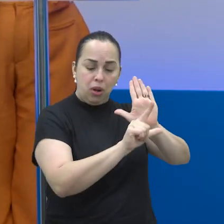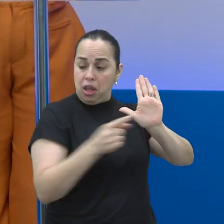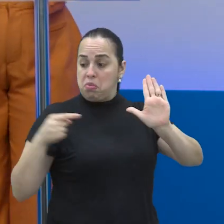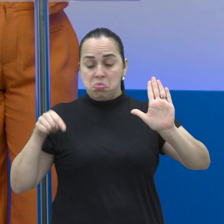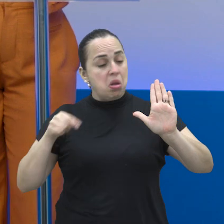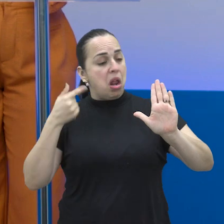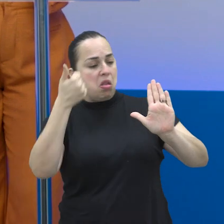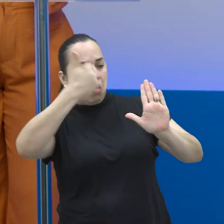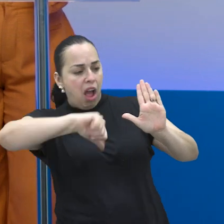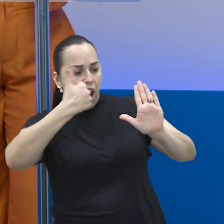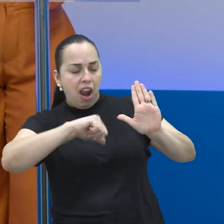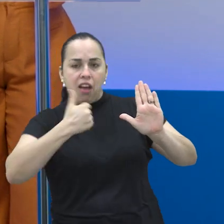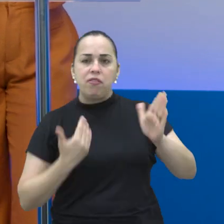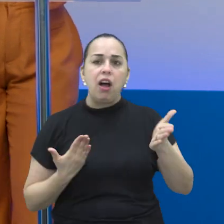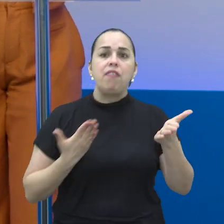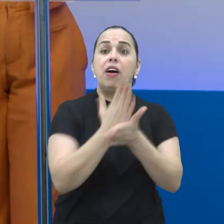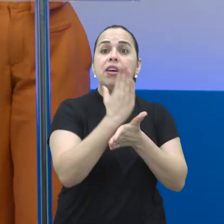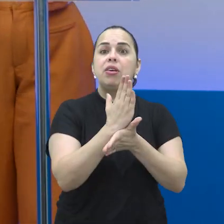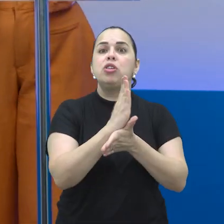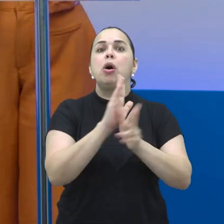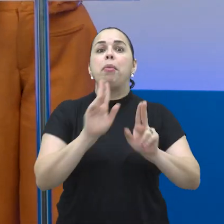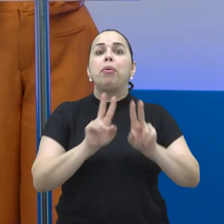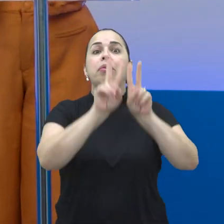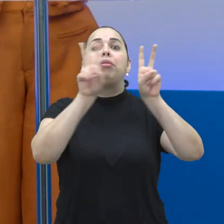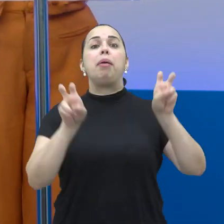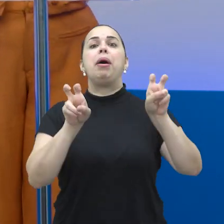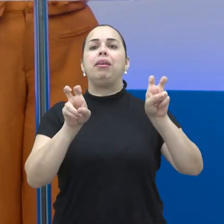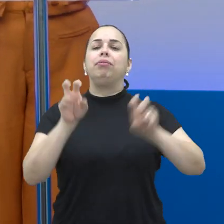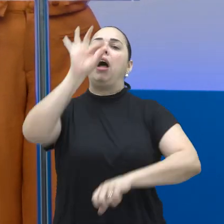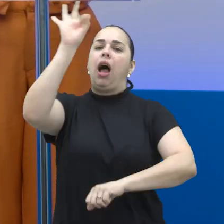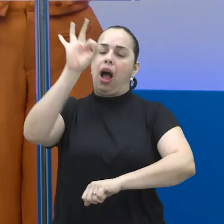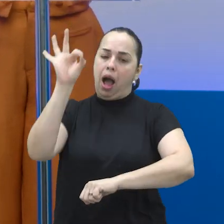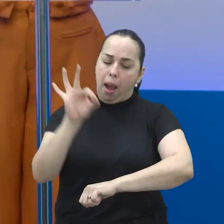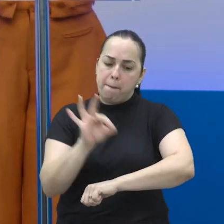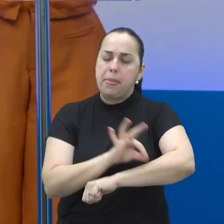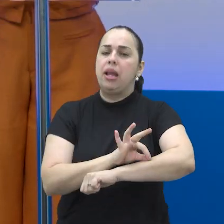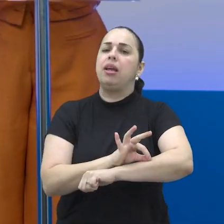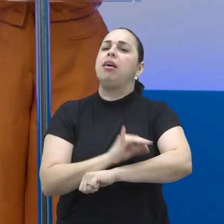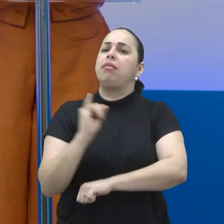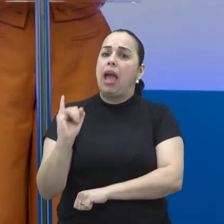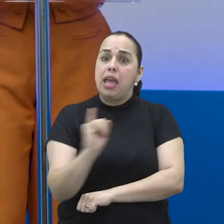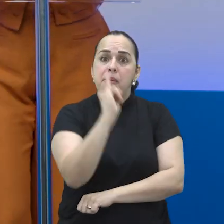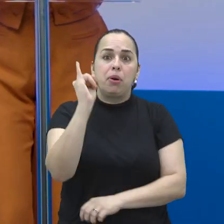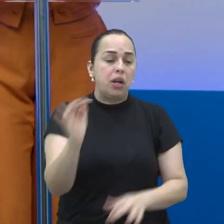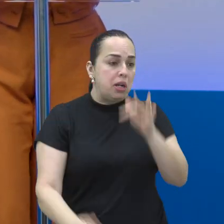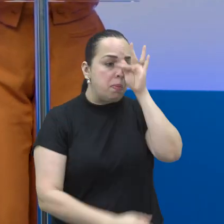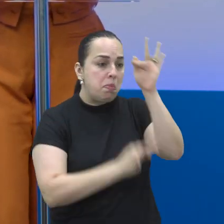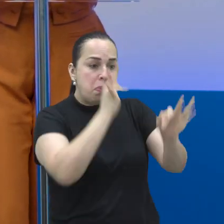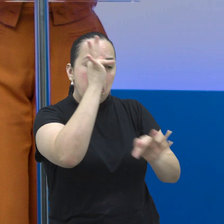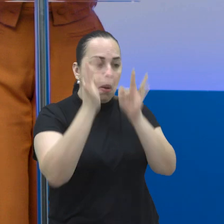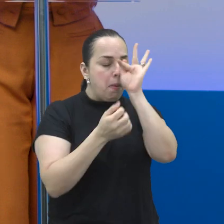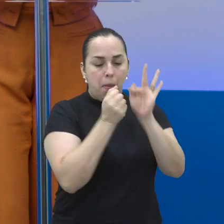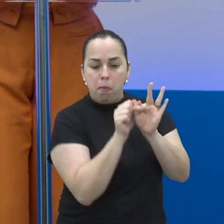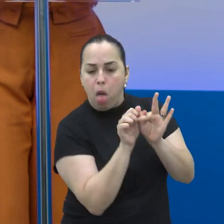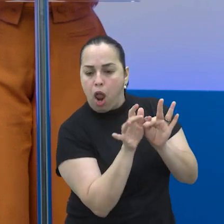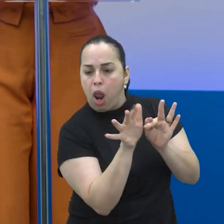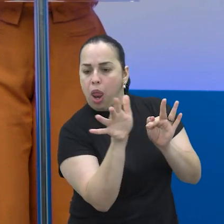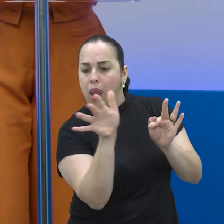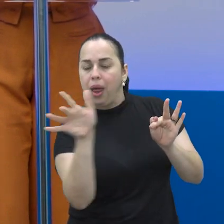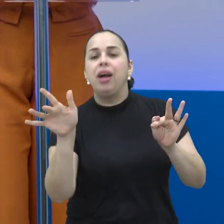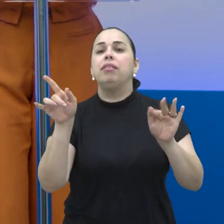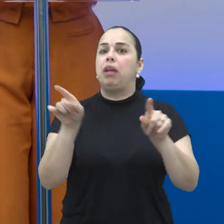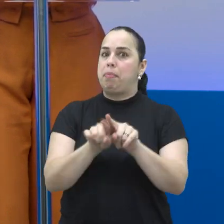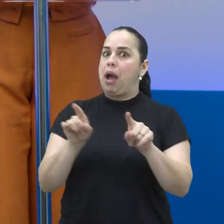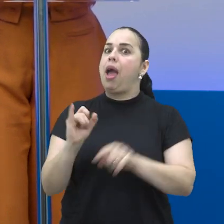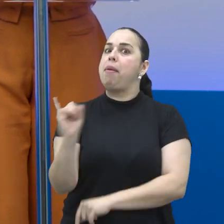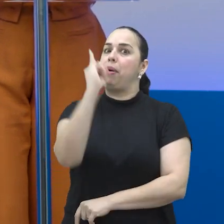um projeto que visa proteger as abelhas silvestres, que são muito importantes para polinizar plantas nativas e até mesmo